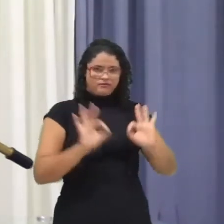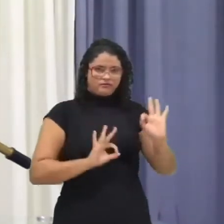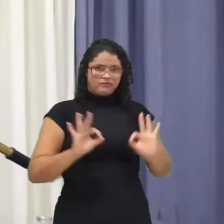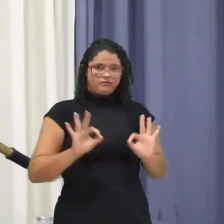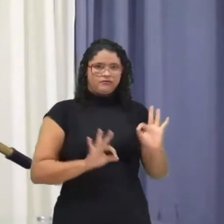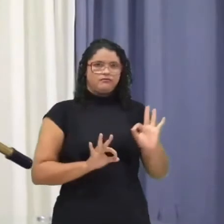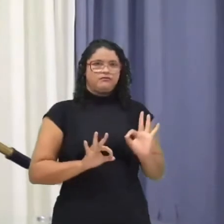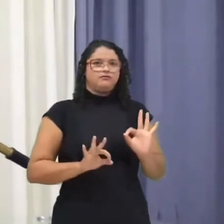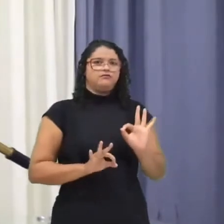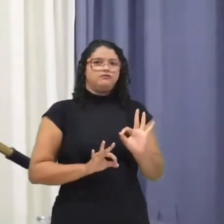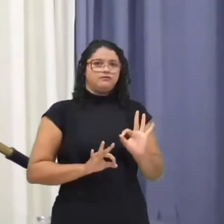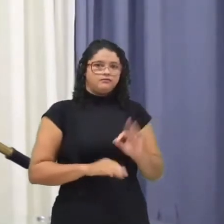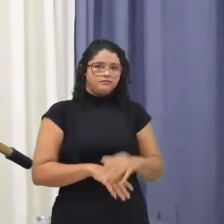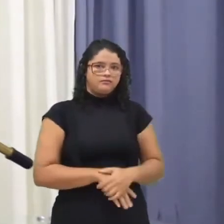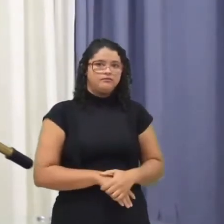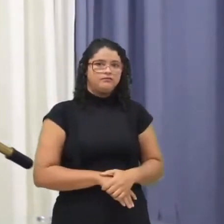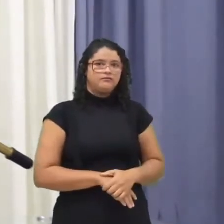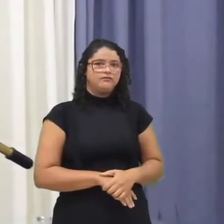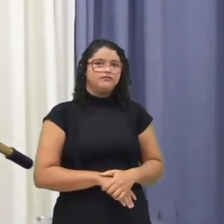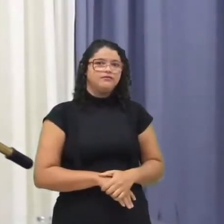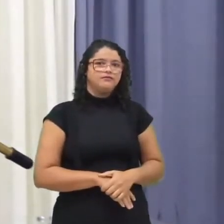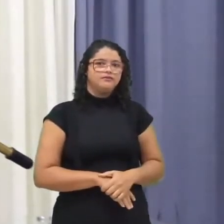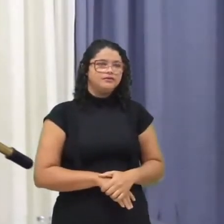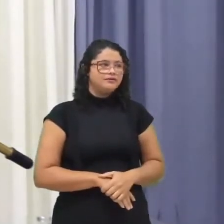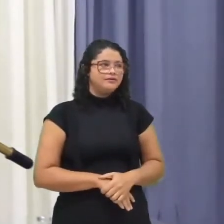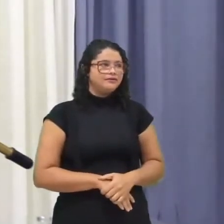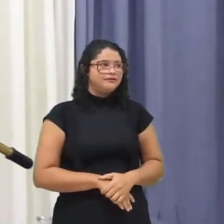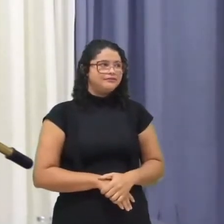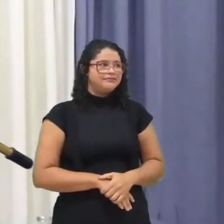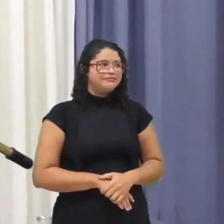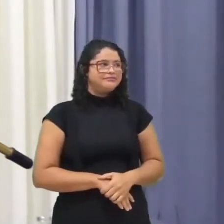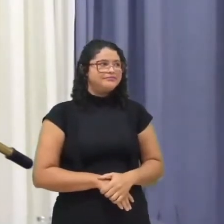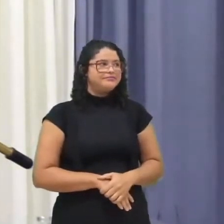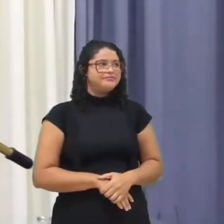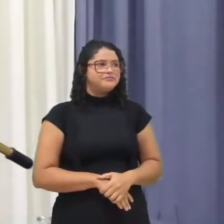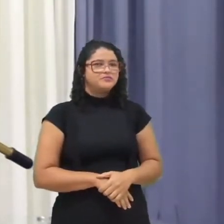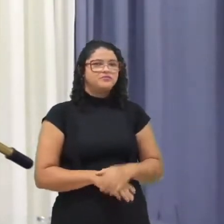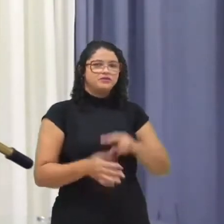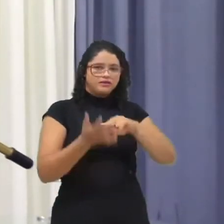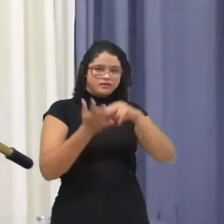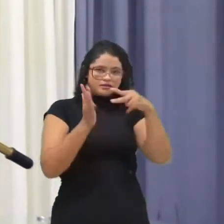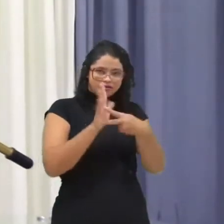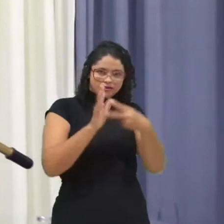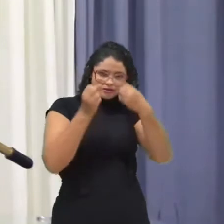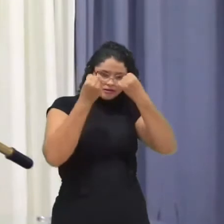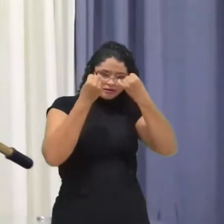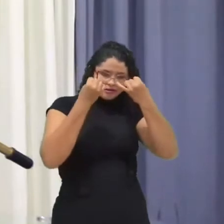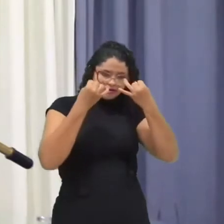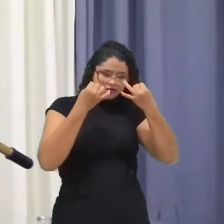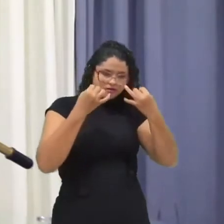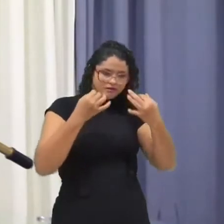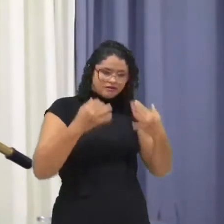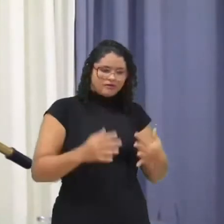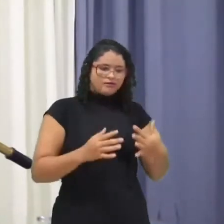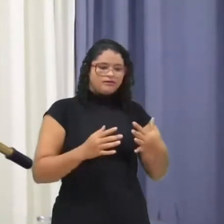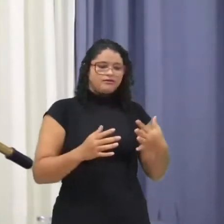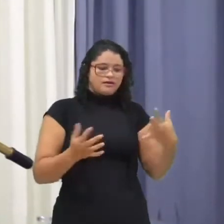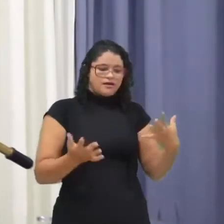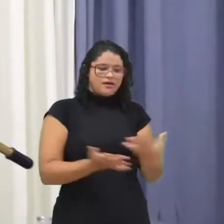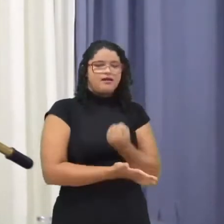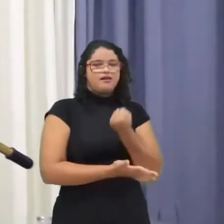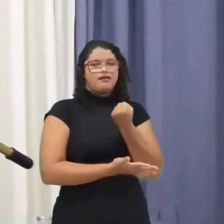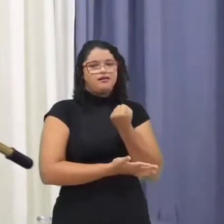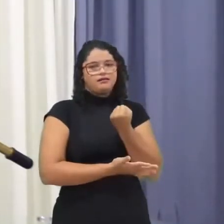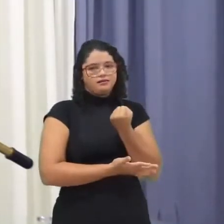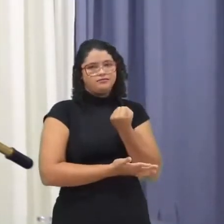e alontos, adjetivo verbal derivado de alunai, ser capturado.